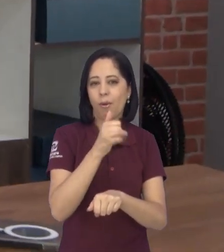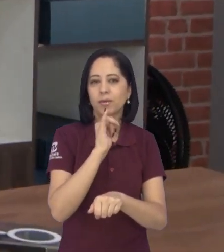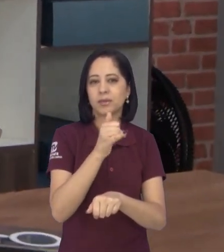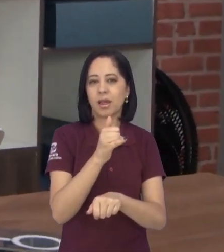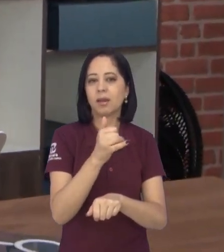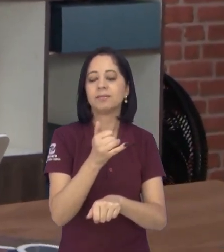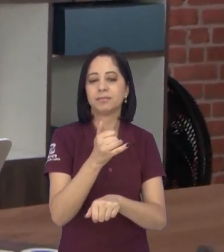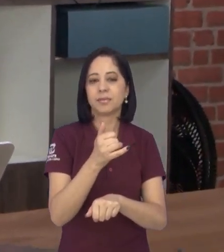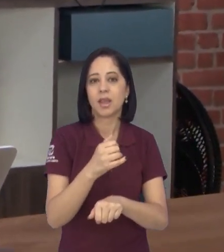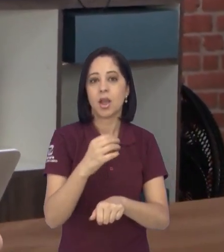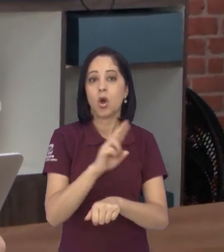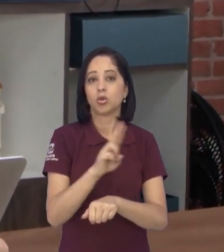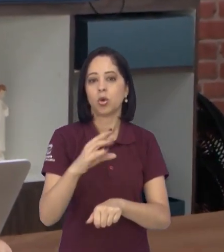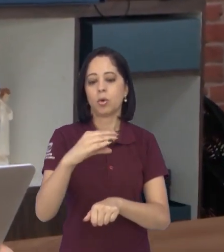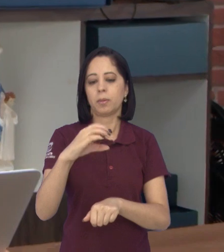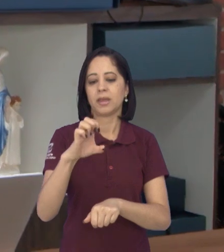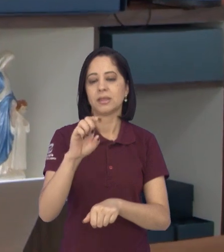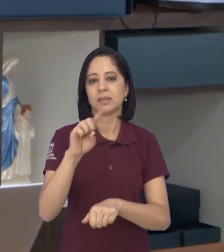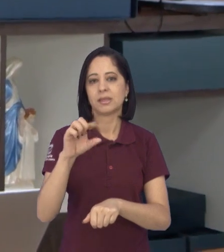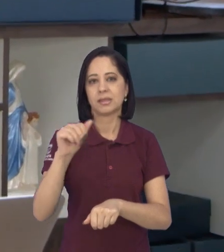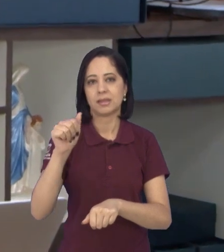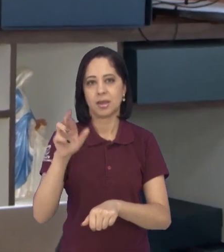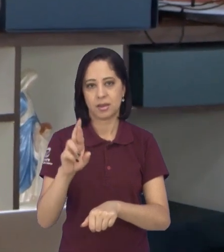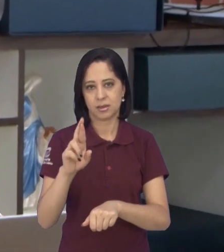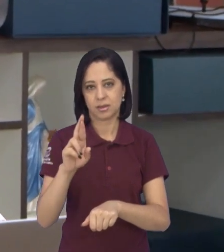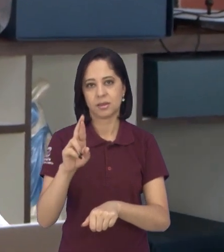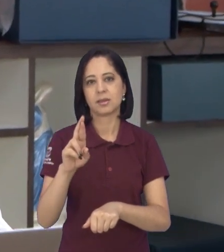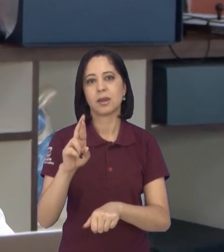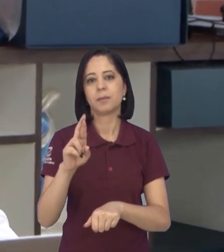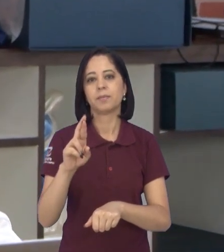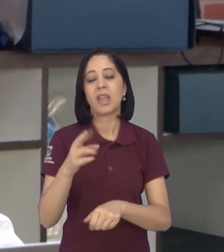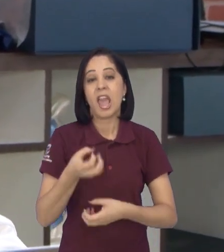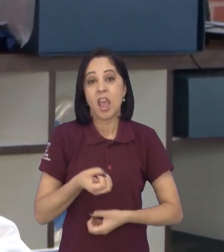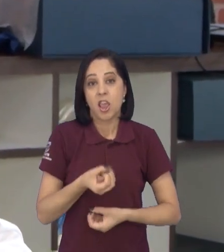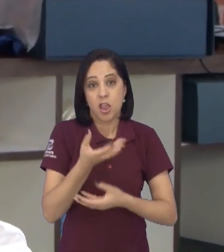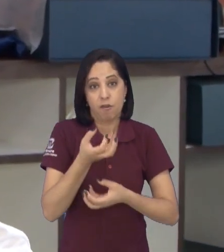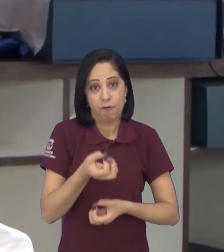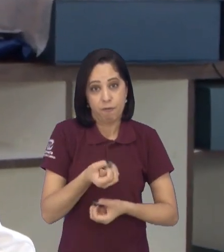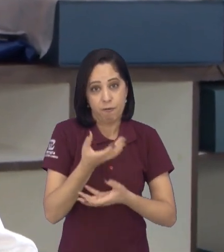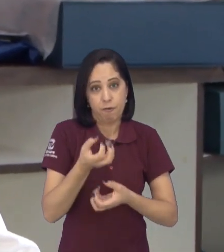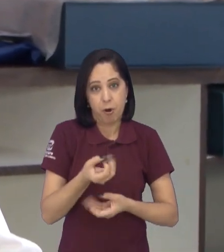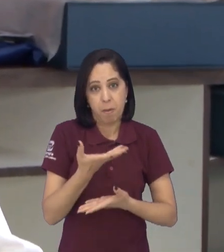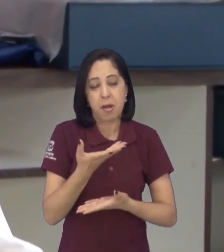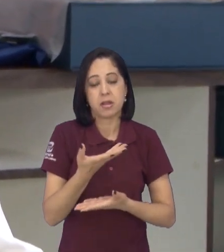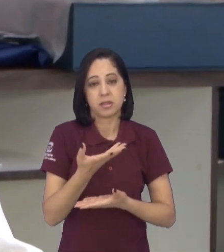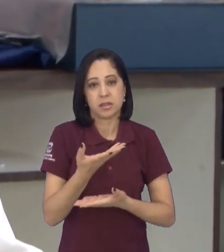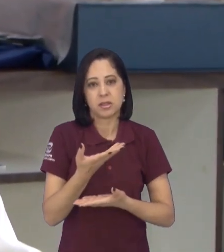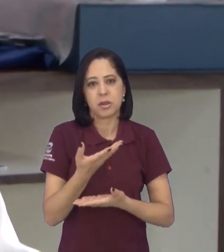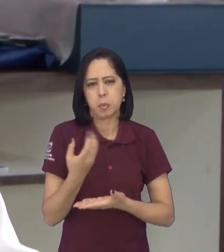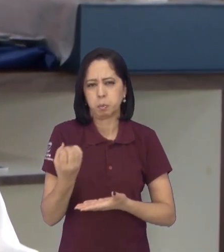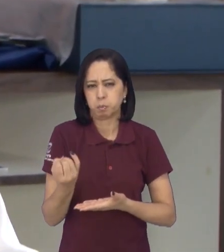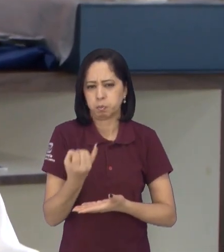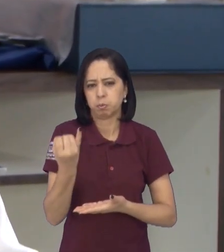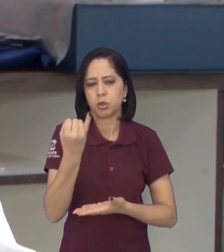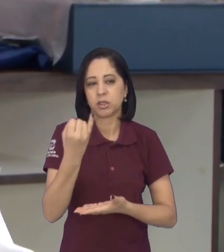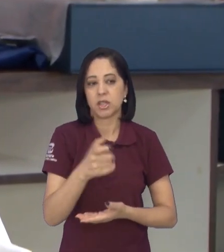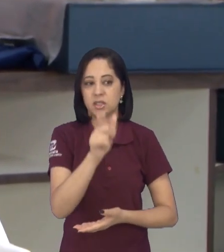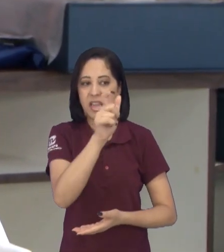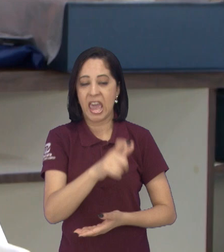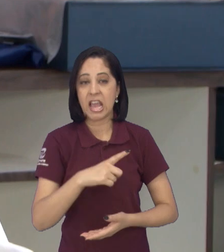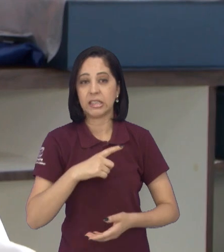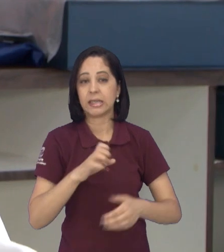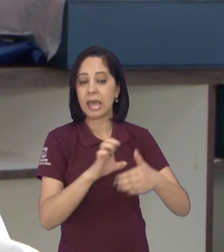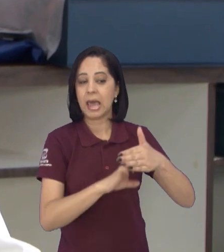como o César mesmo diz, que é encarregado de proteção de dados e tem uma empresa especializada em processo de adequação